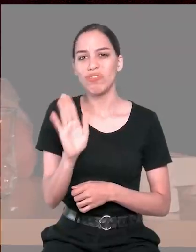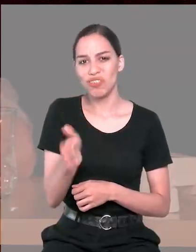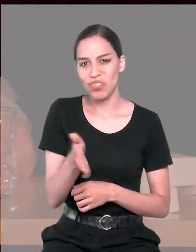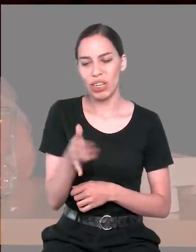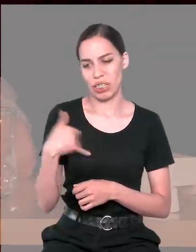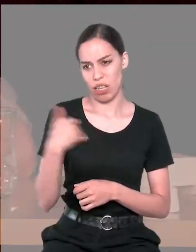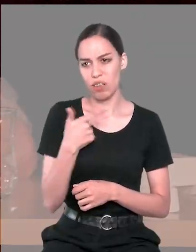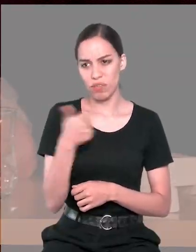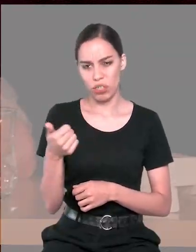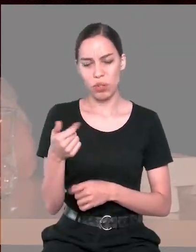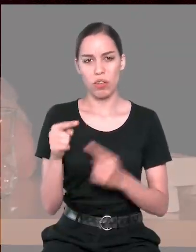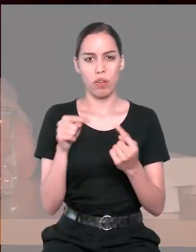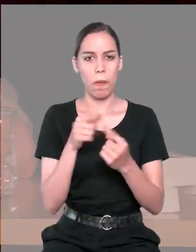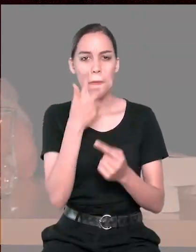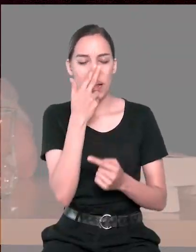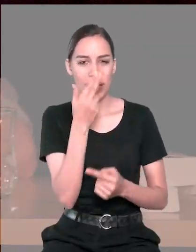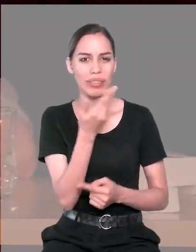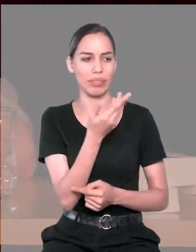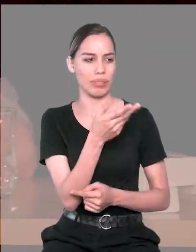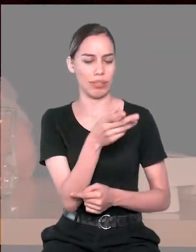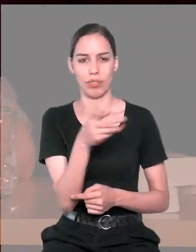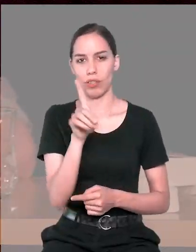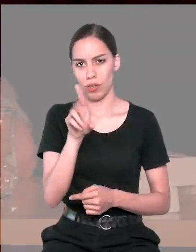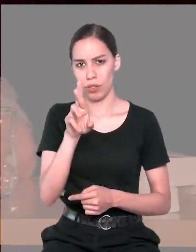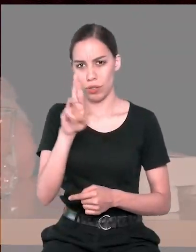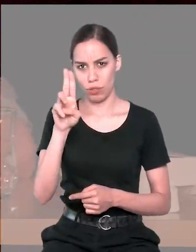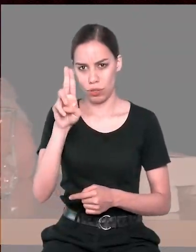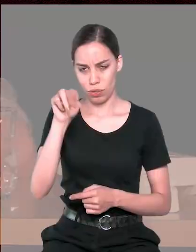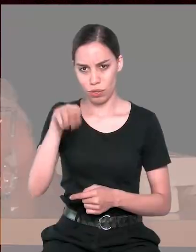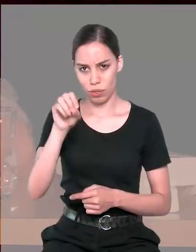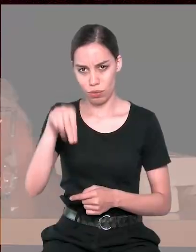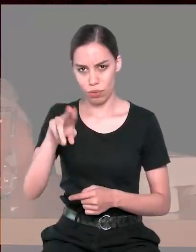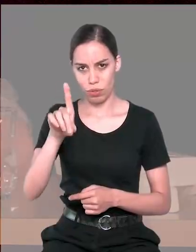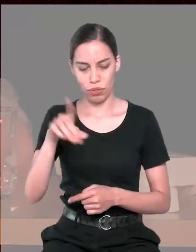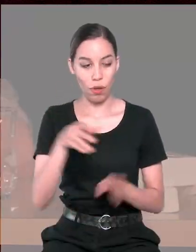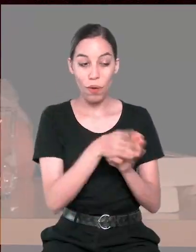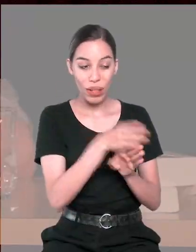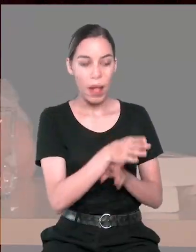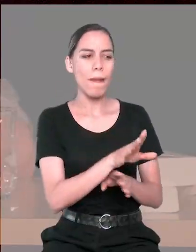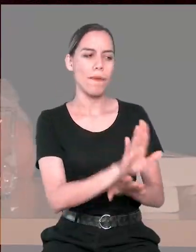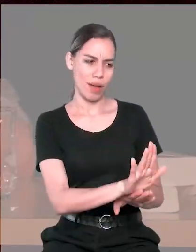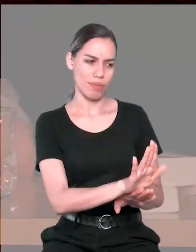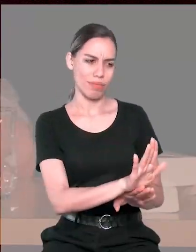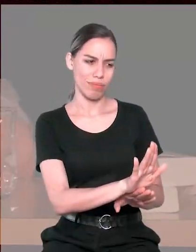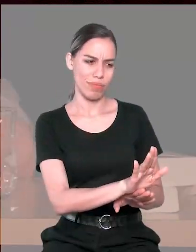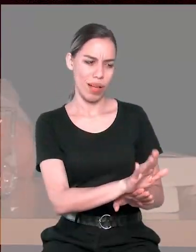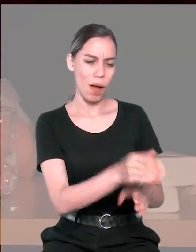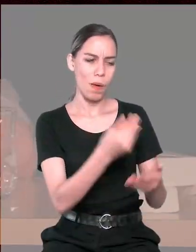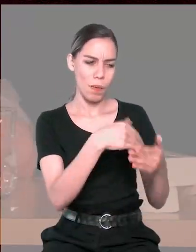reconhecido como se o Drummond tivesse falado para ele, amigo, continua, guarda esse tom raro porque você tem um talento